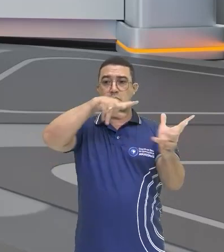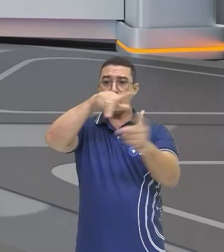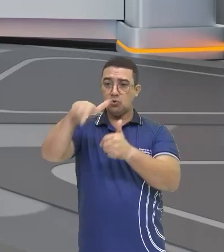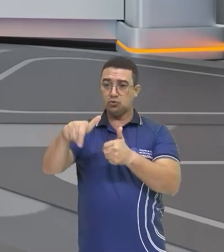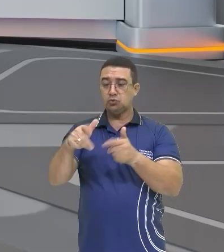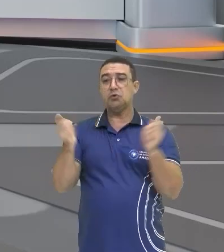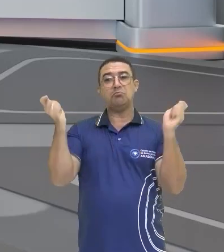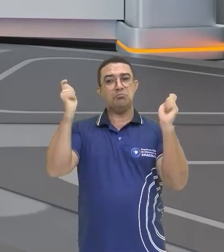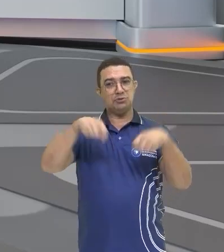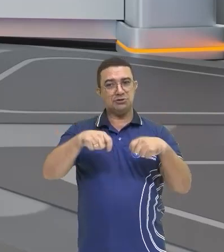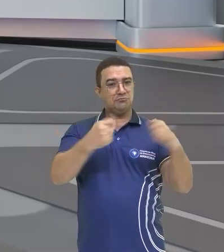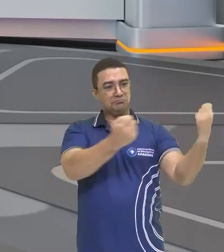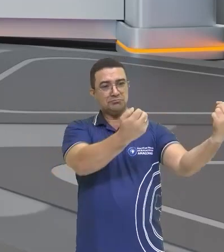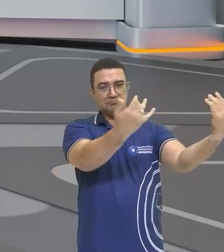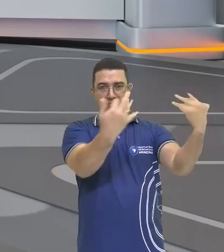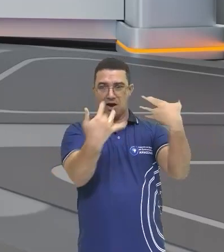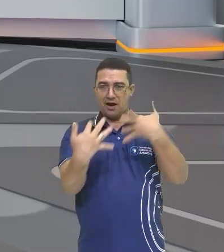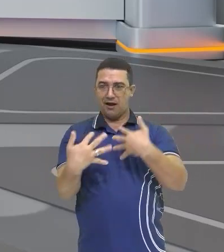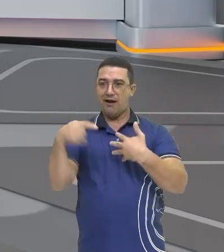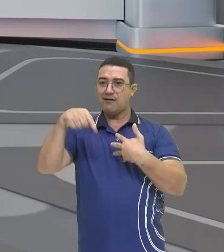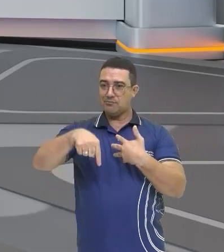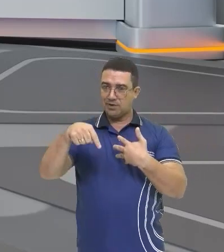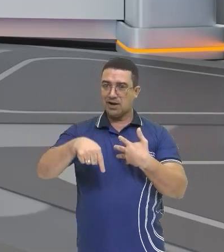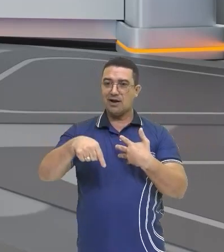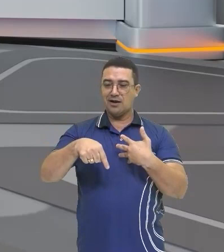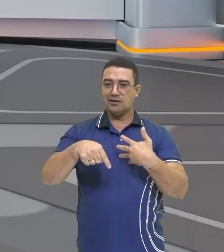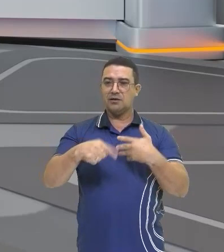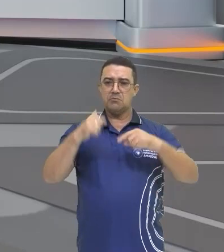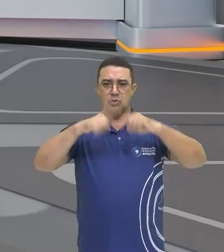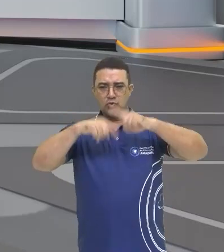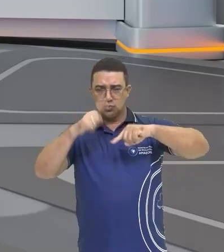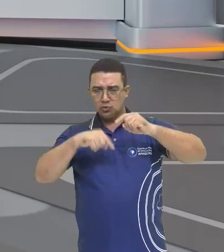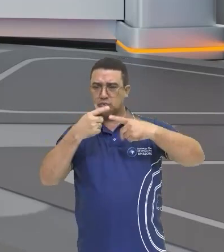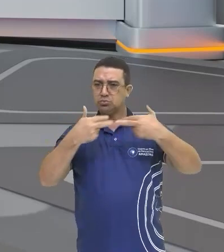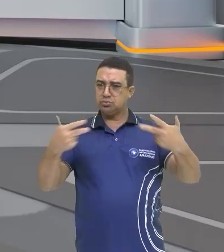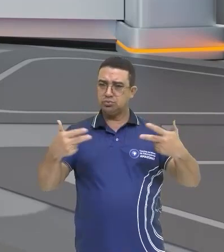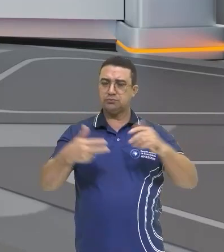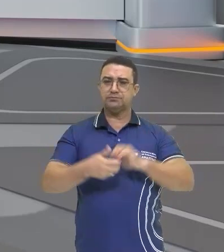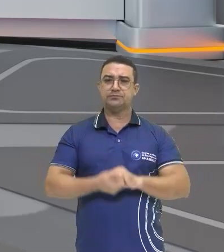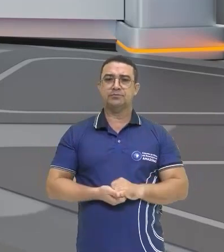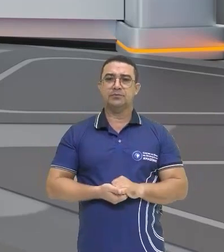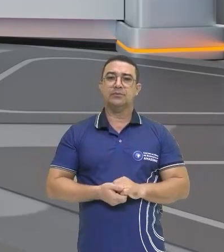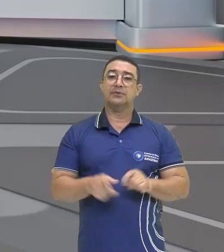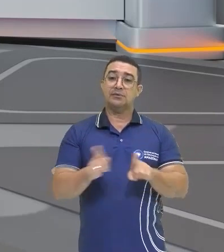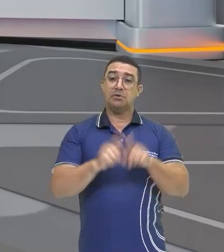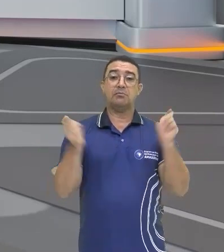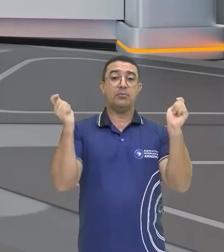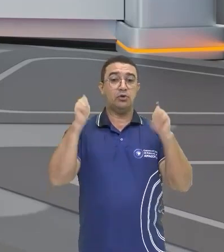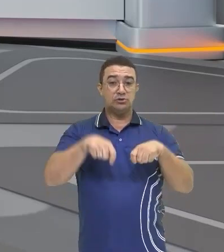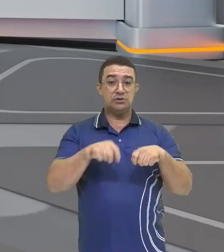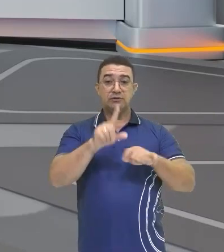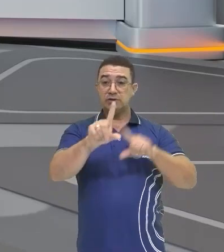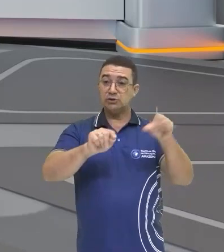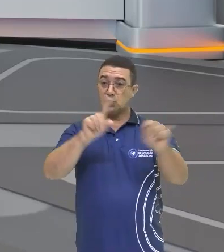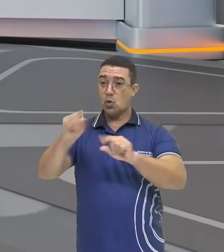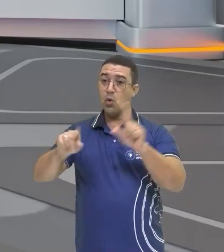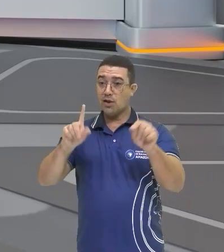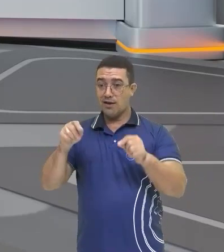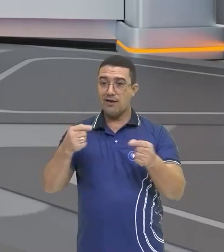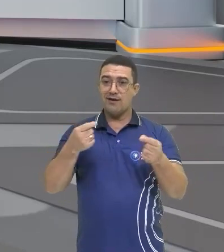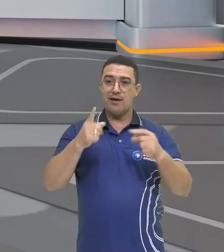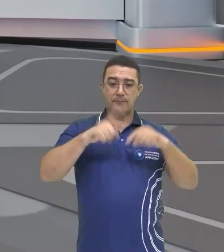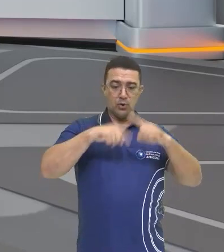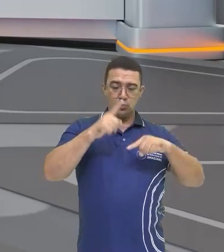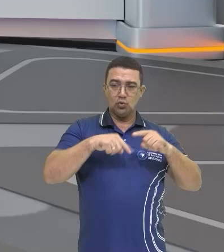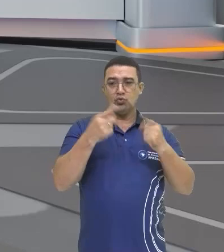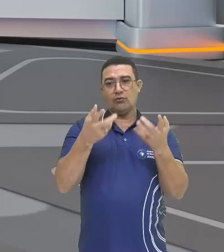a diversidade produtiva que a gente vai ter, tá certo? A gente tem a possibilidade de escolher os produtos que a